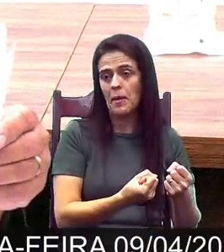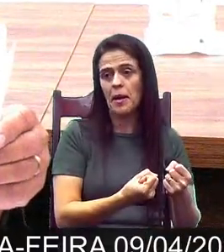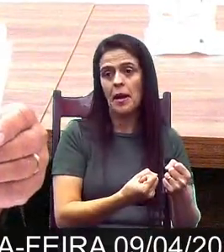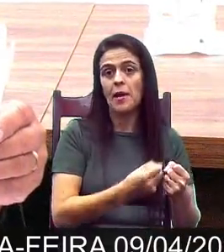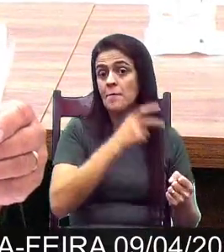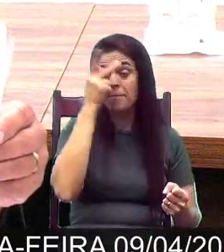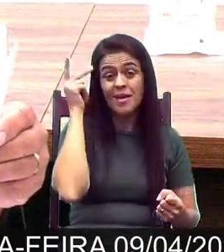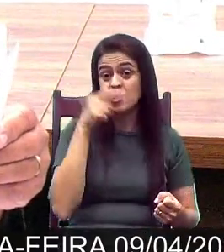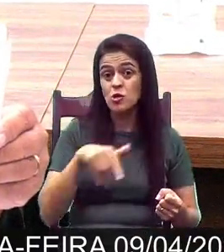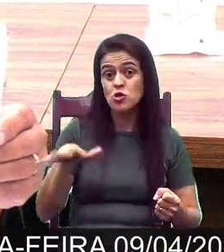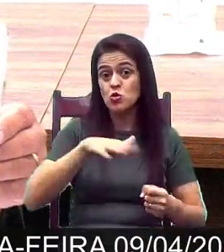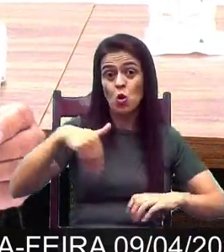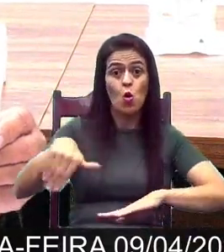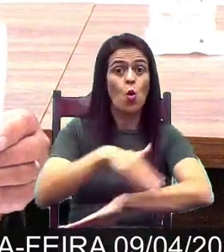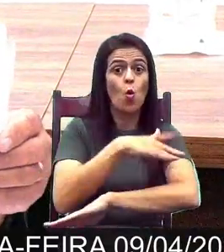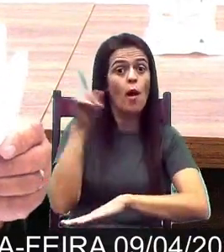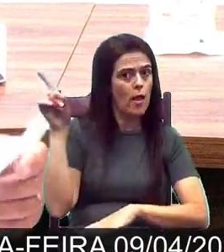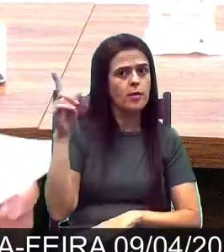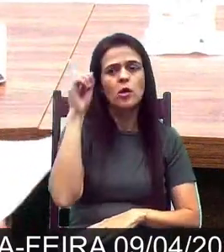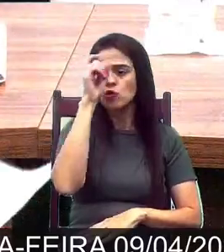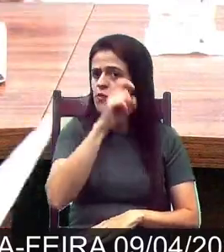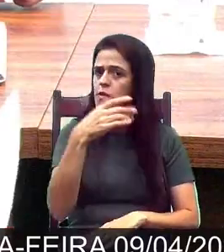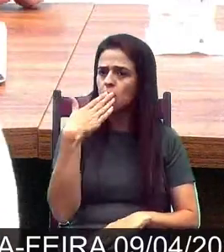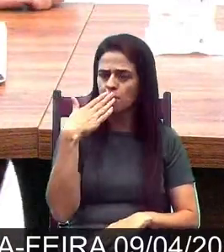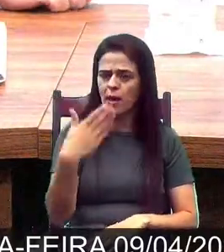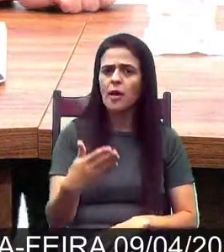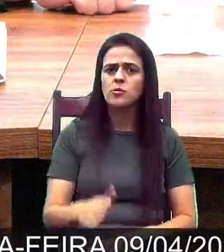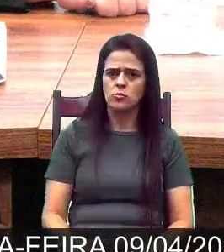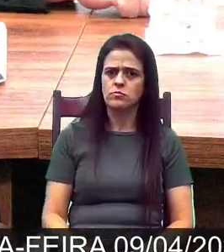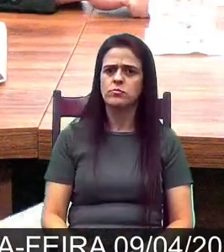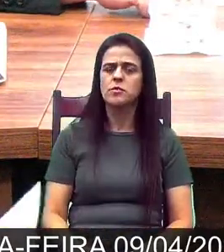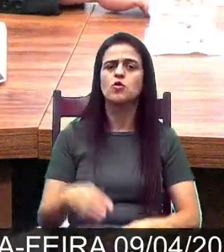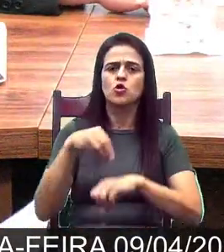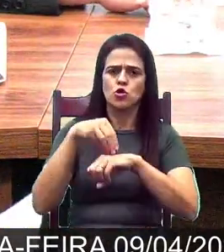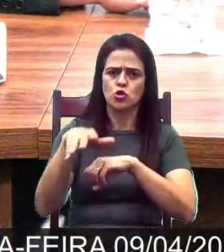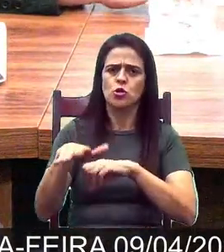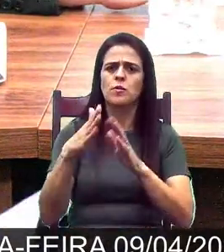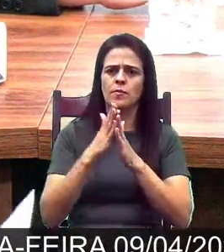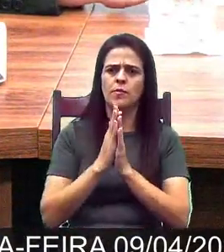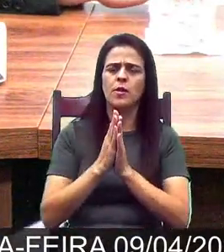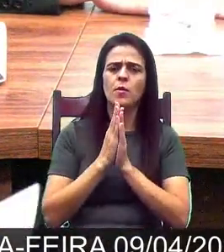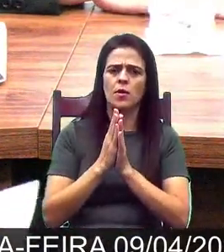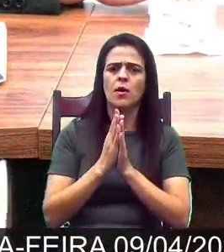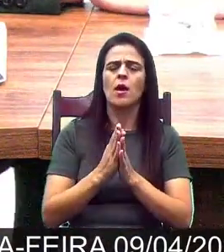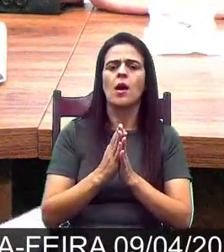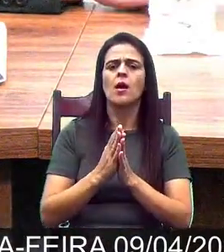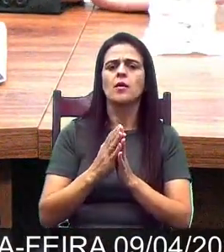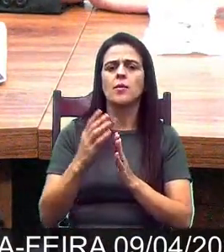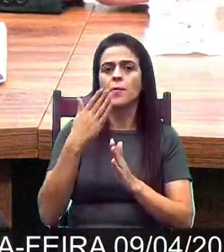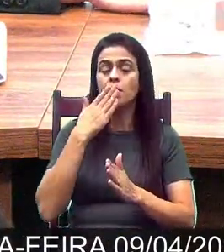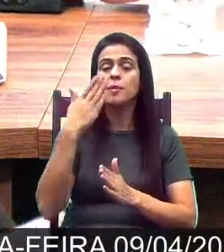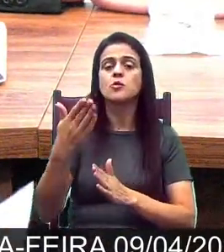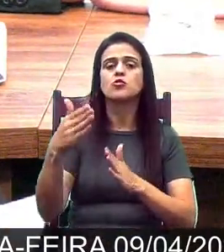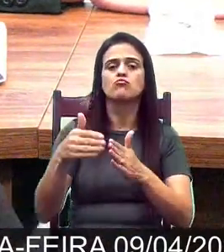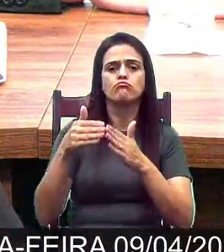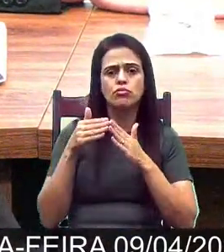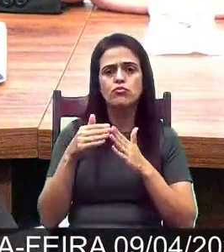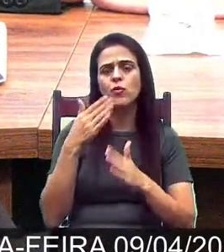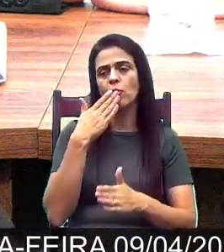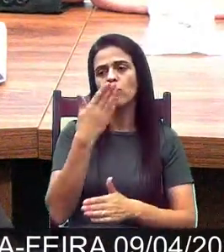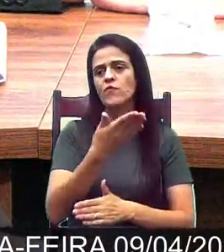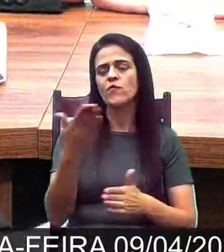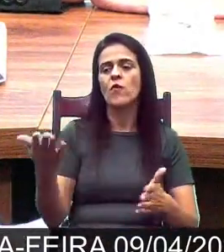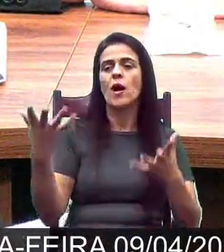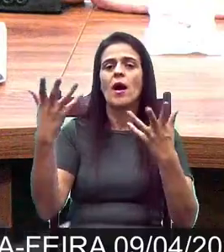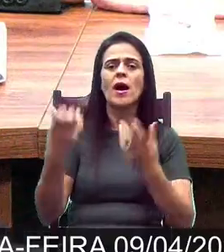de quem por ali necessitar transitar. Então fica aí registrado o nosso pedido através do requerimento,